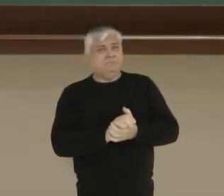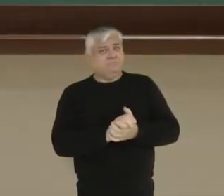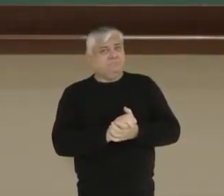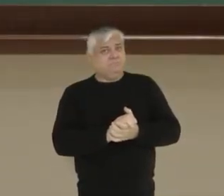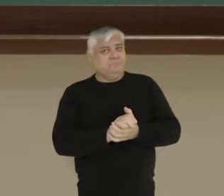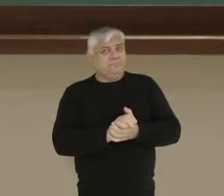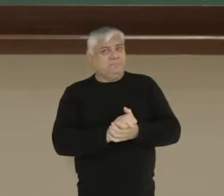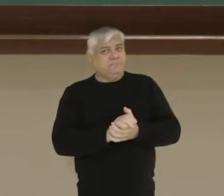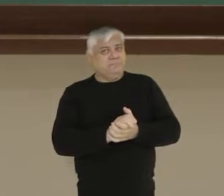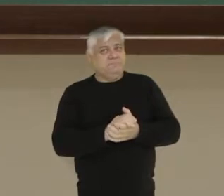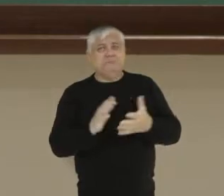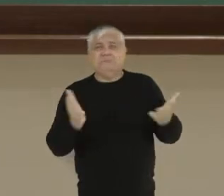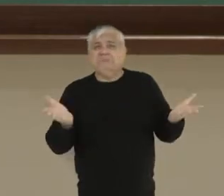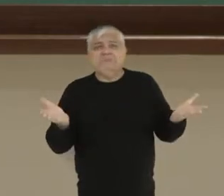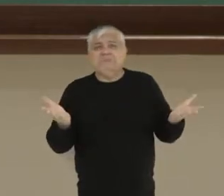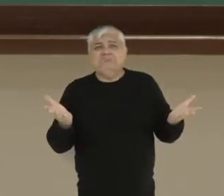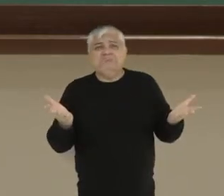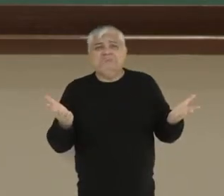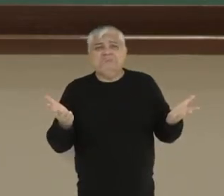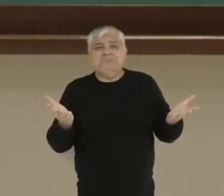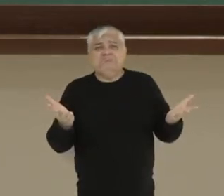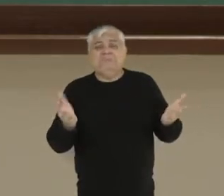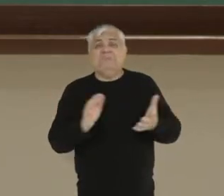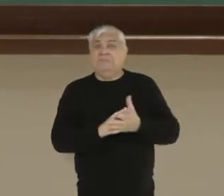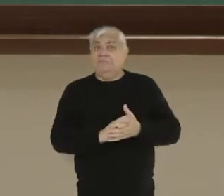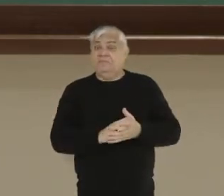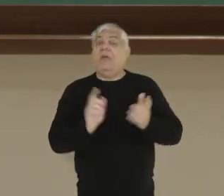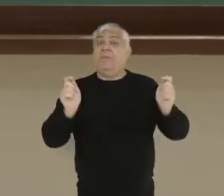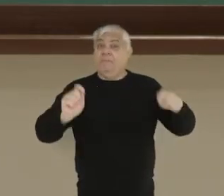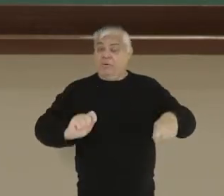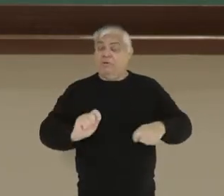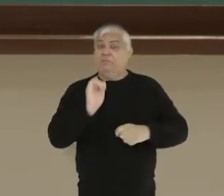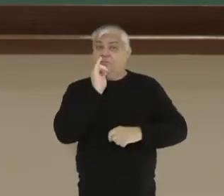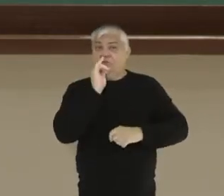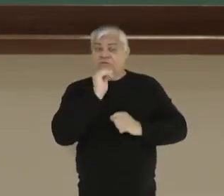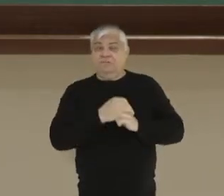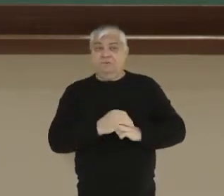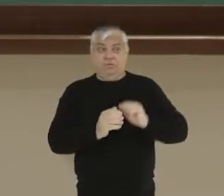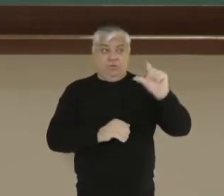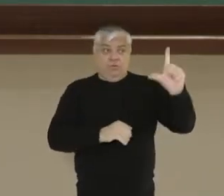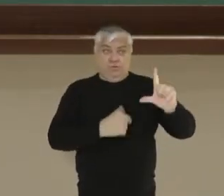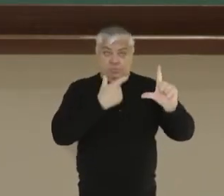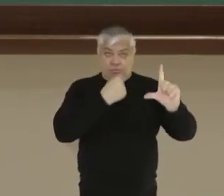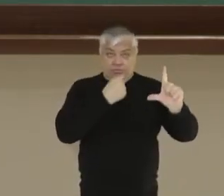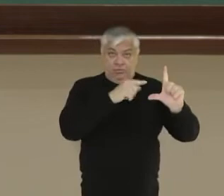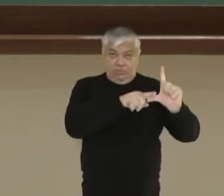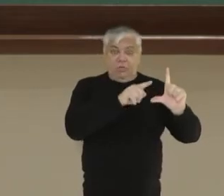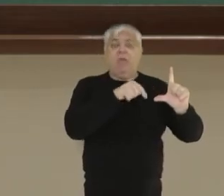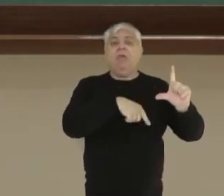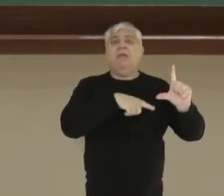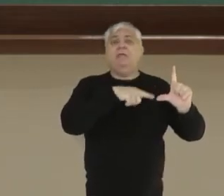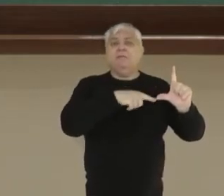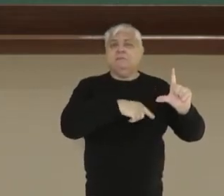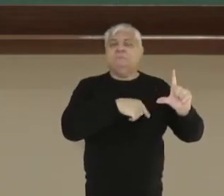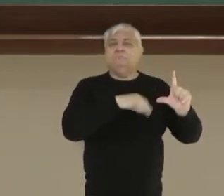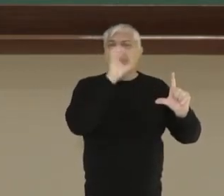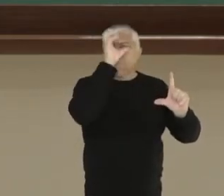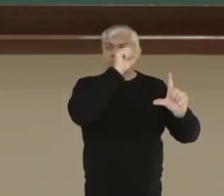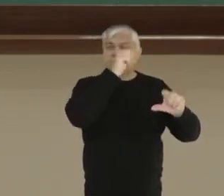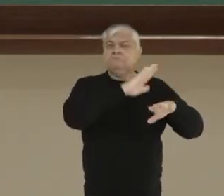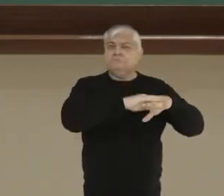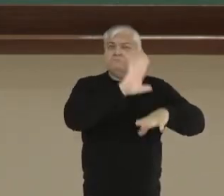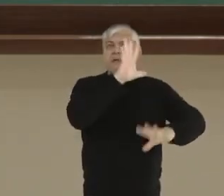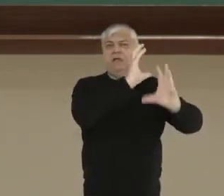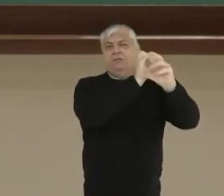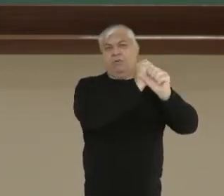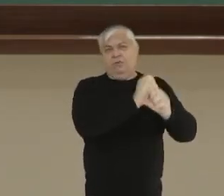Tá, professor, mas e daí? E daí que você pode considerar o seguinte: o Lucas, ele teve uma evolução maior nas notas